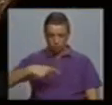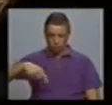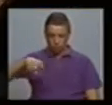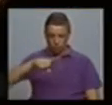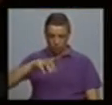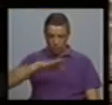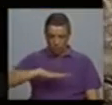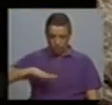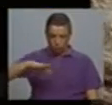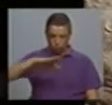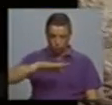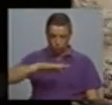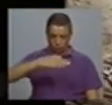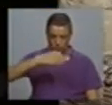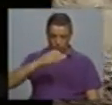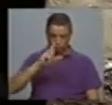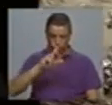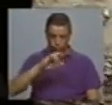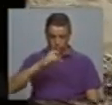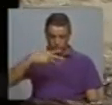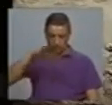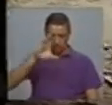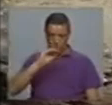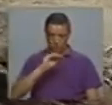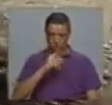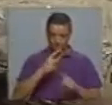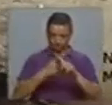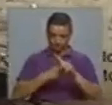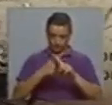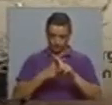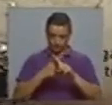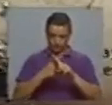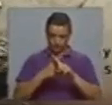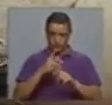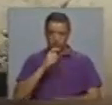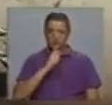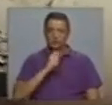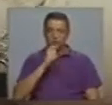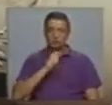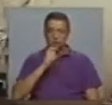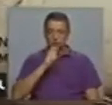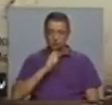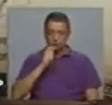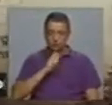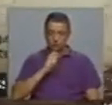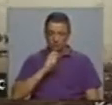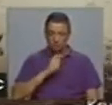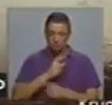de Plutão que é cada vez mais misteriosa, cada vez mais excitante, que é a planície gelada de